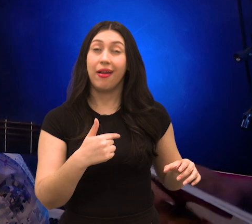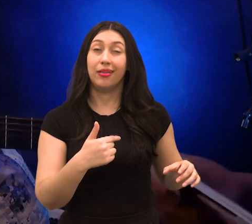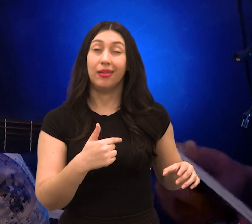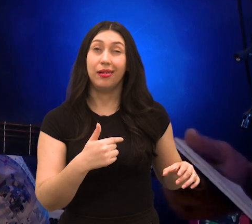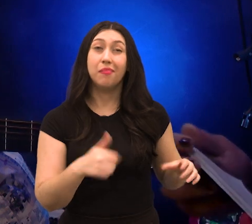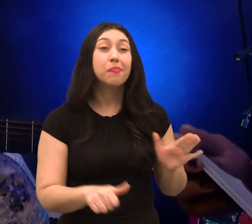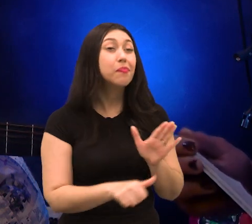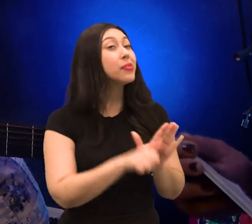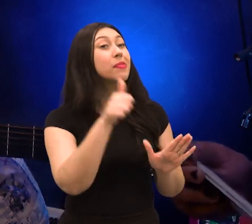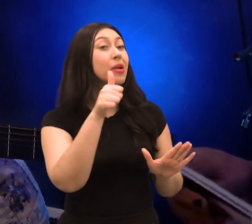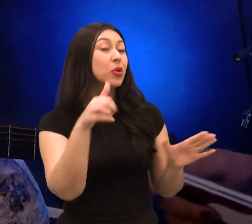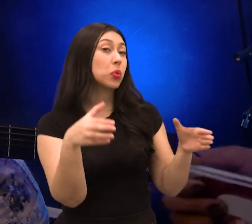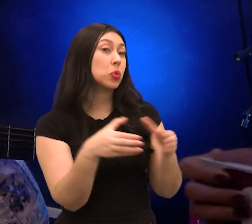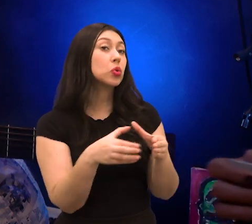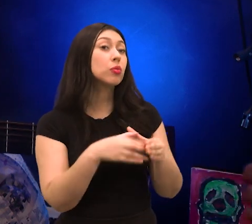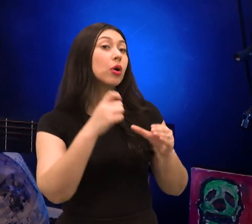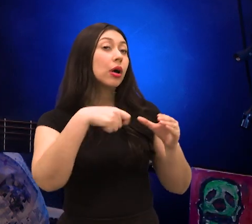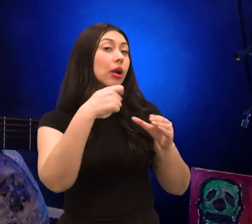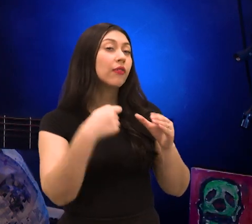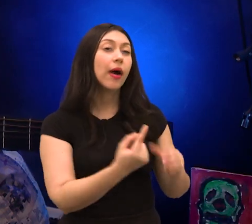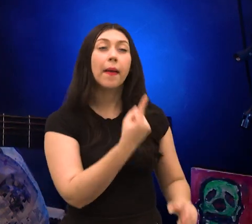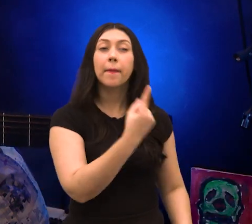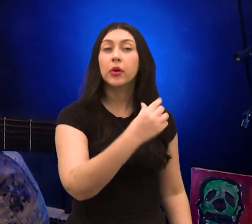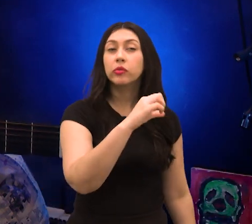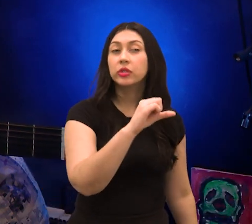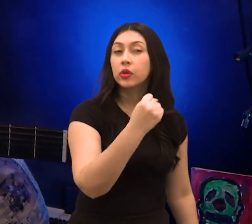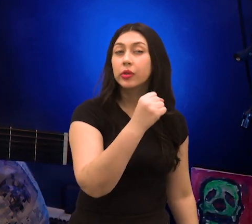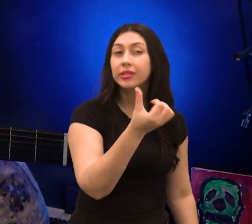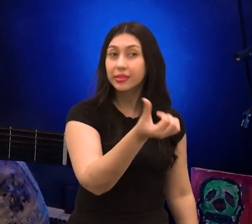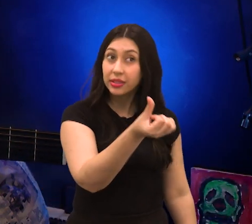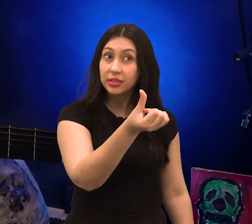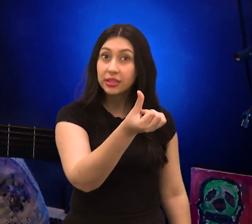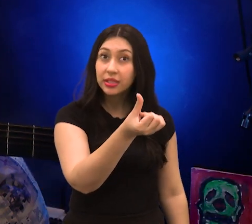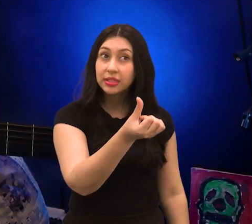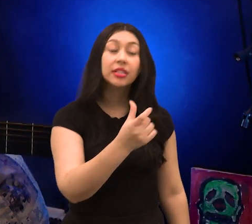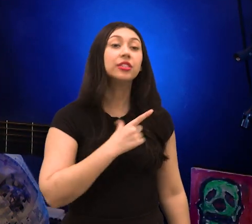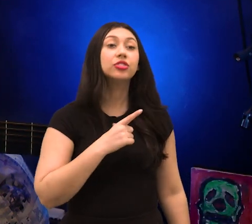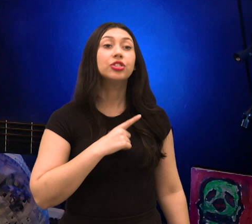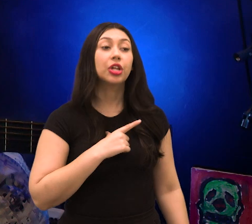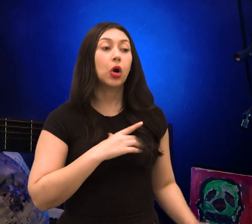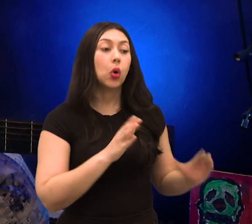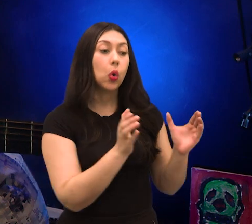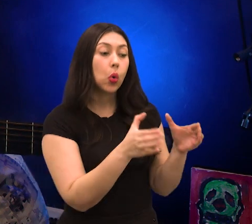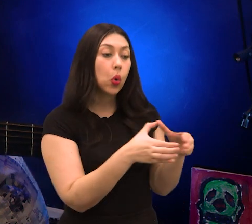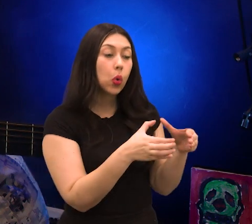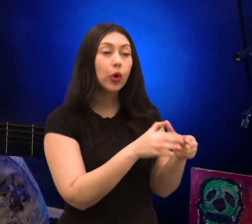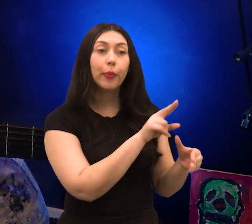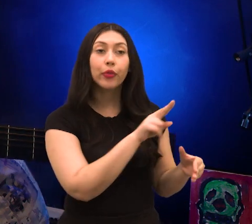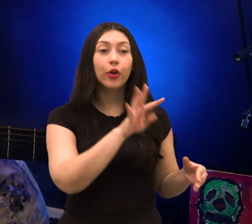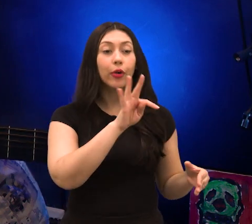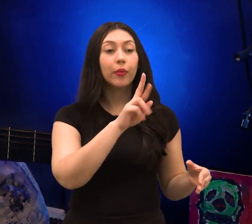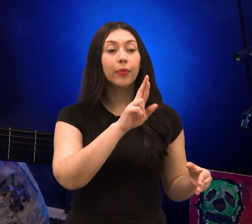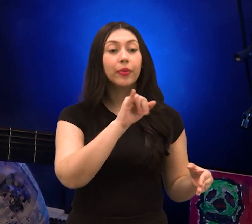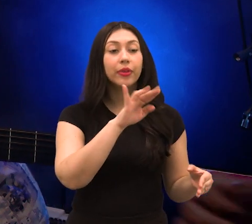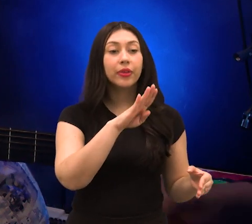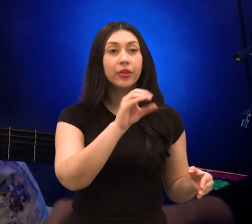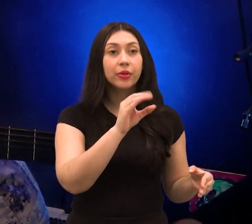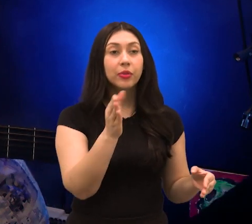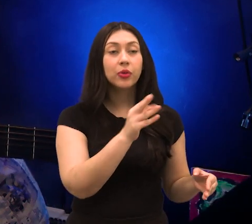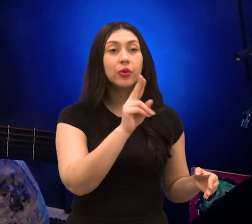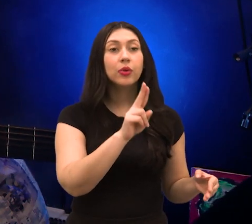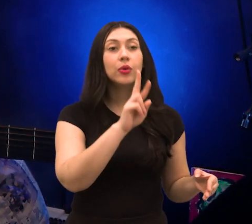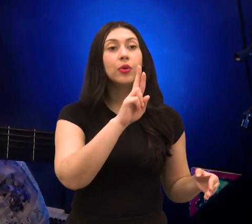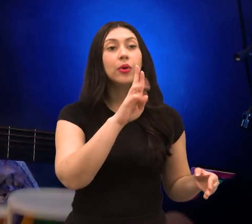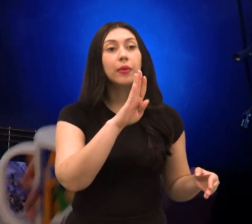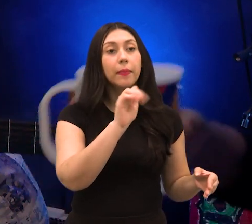praticamente a primeira banda a gravar um CD. Foi em 1996. Olha só. Né? Que ainda tinha uma banda chamada a Tribo Urbana. E gravei no